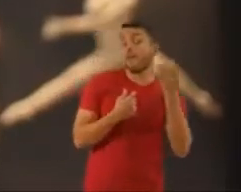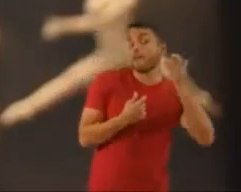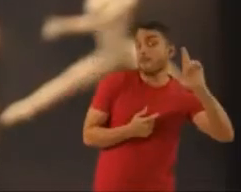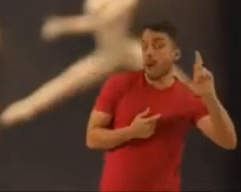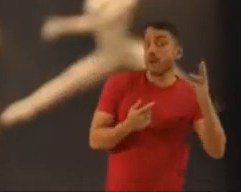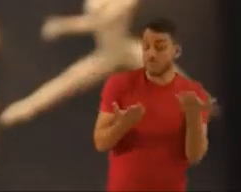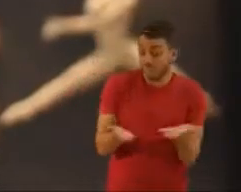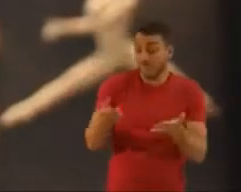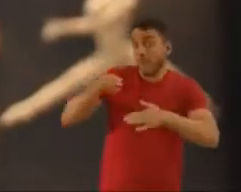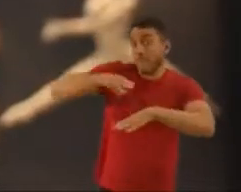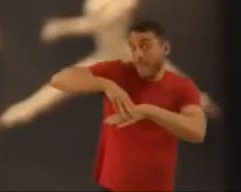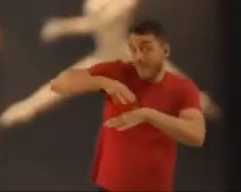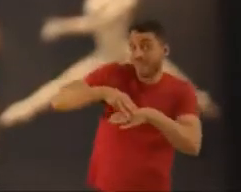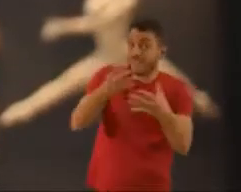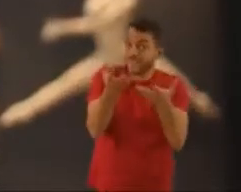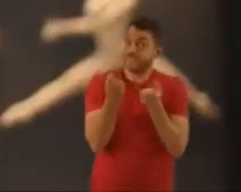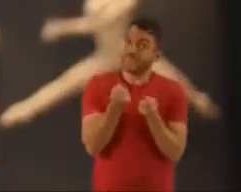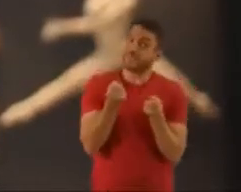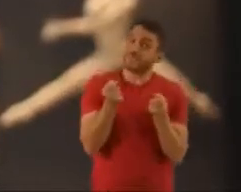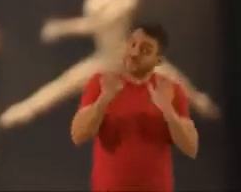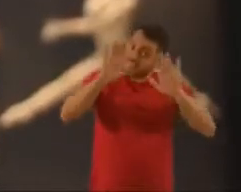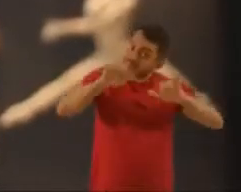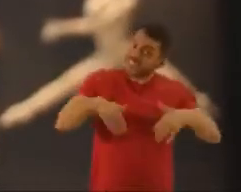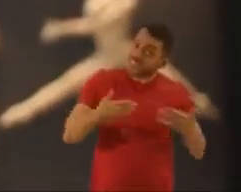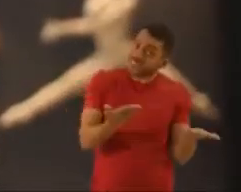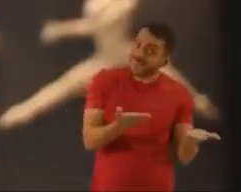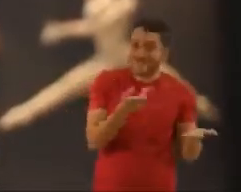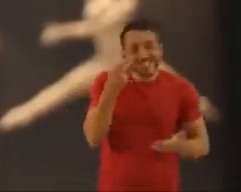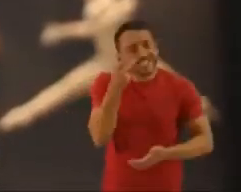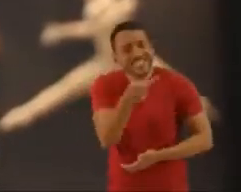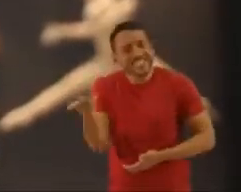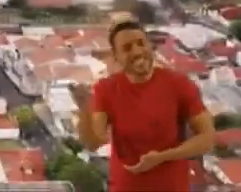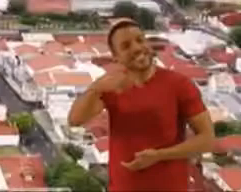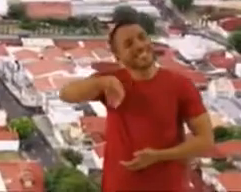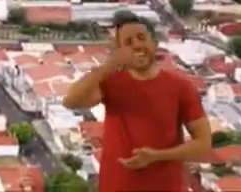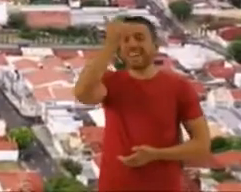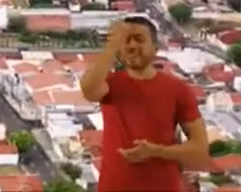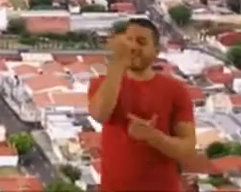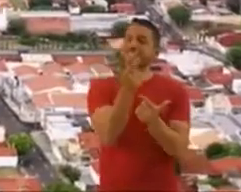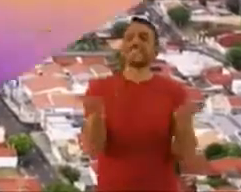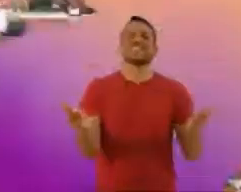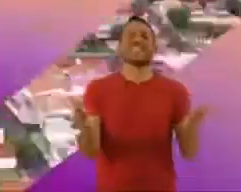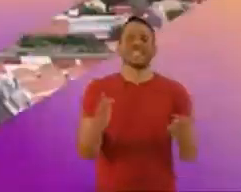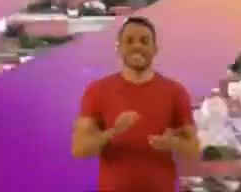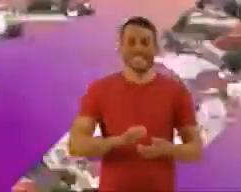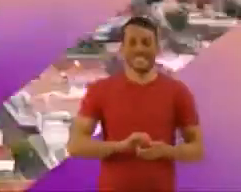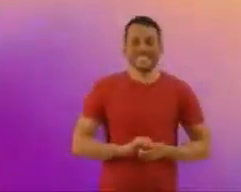está pronta para te receber. Visite Marília, conheça Marília, que você não vai se arrepender.